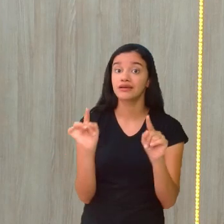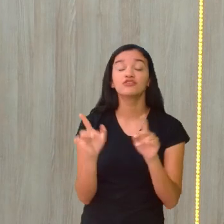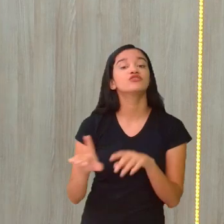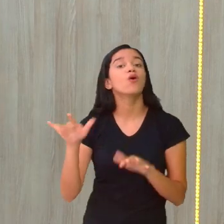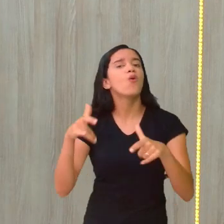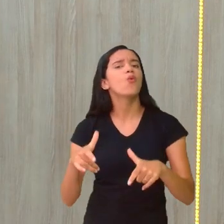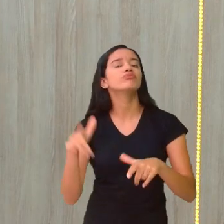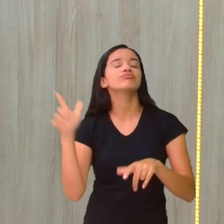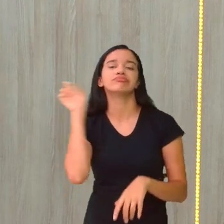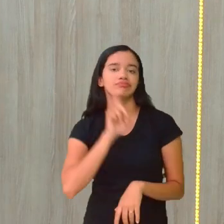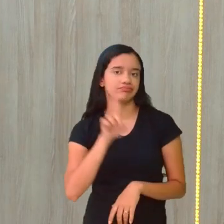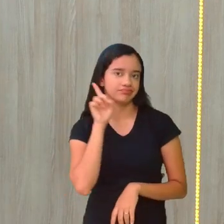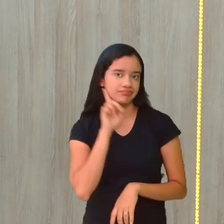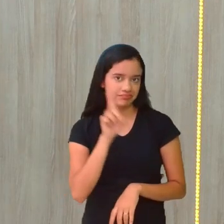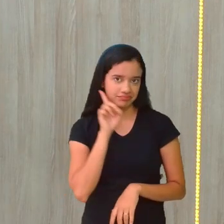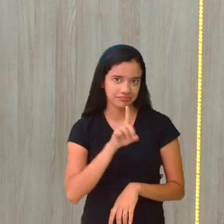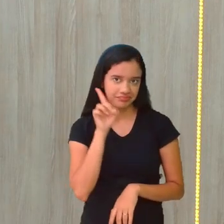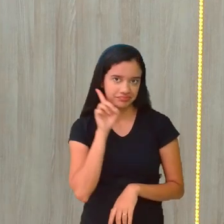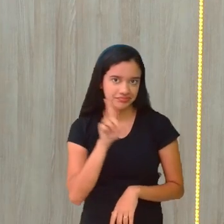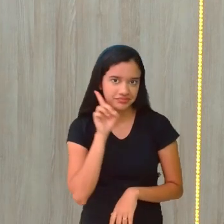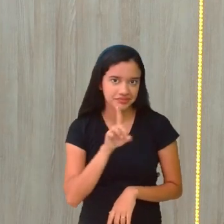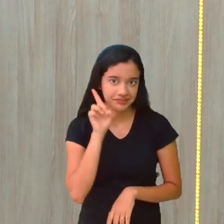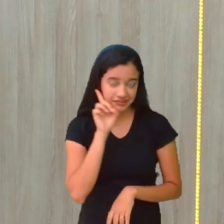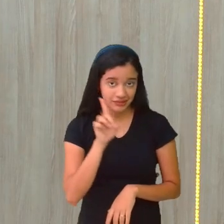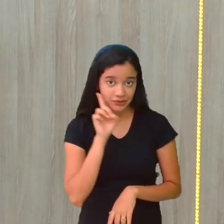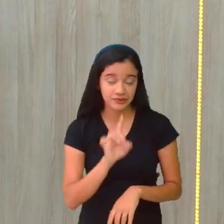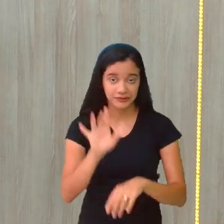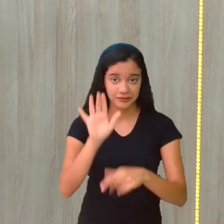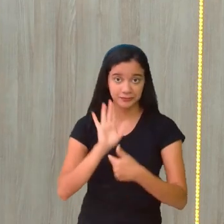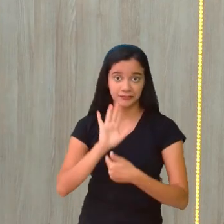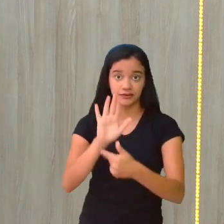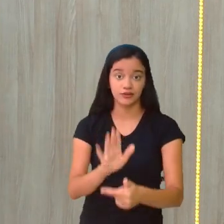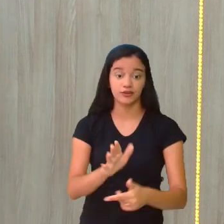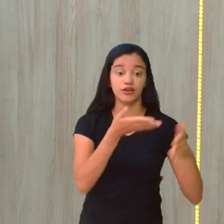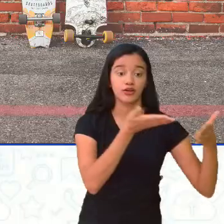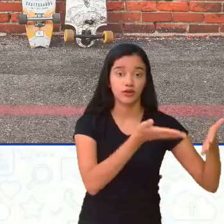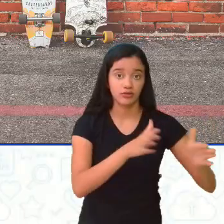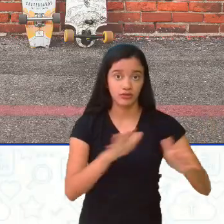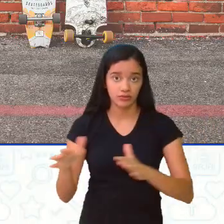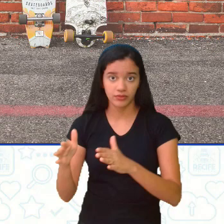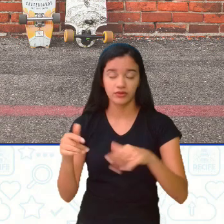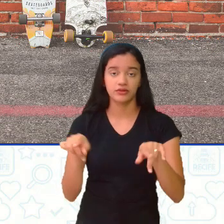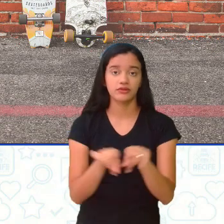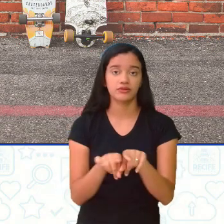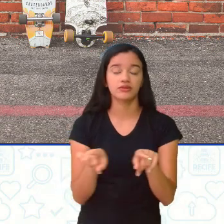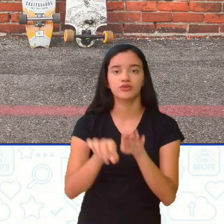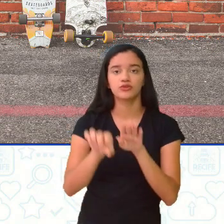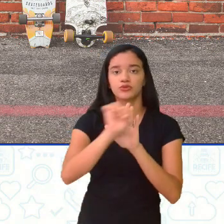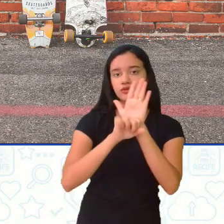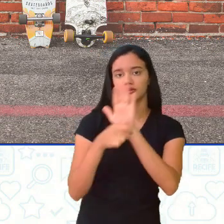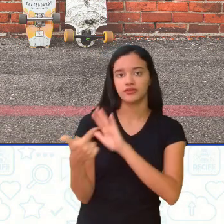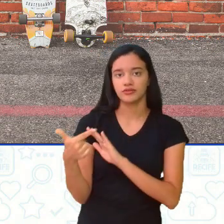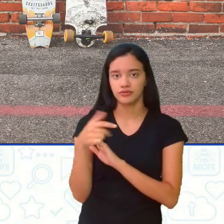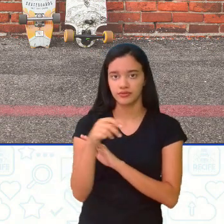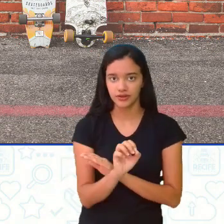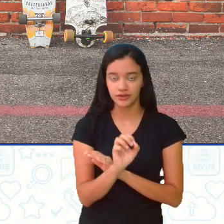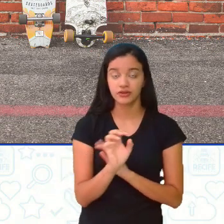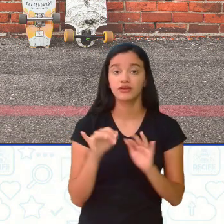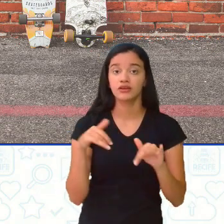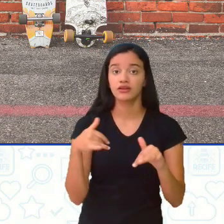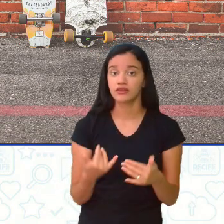Estados Unidos, né? Mais uma vez Estados Unidos aí aparecendo, num processo ao longo da primeira metade do século XX.